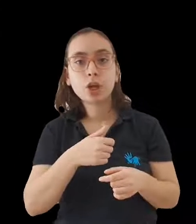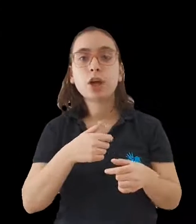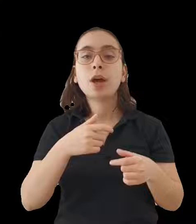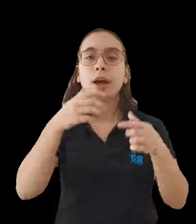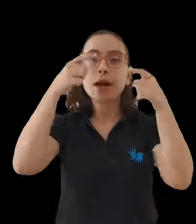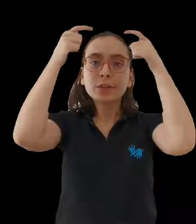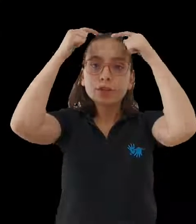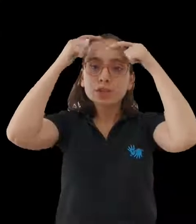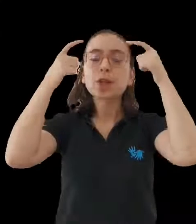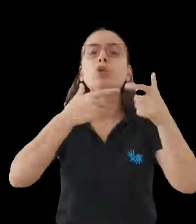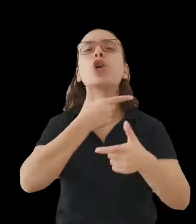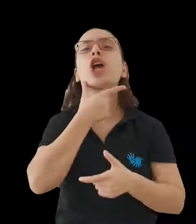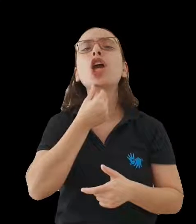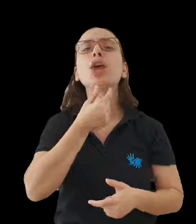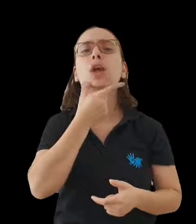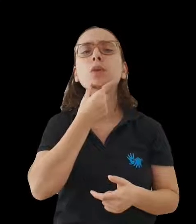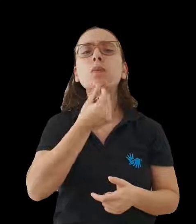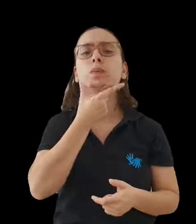rei?